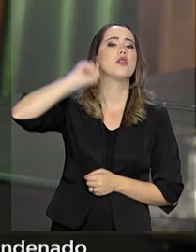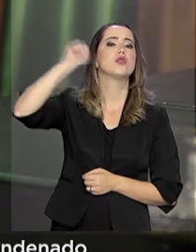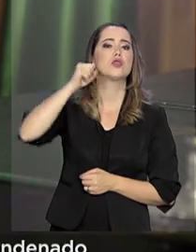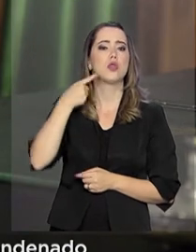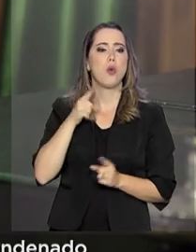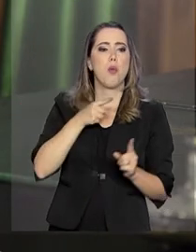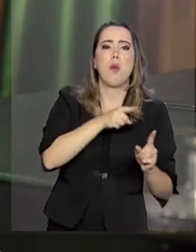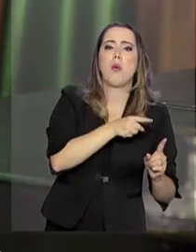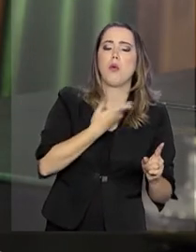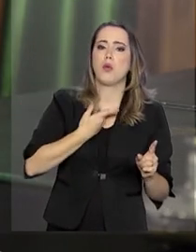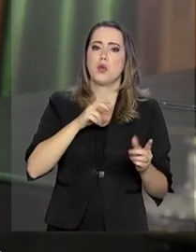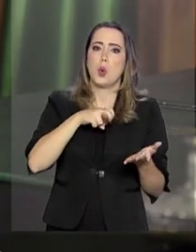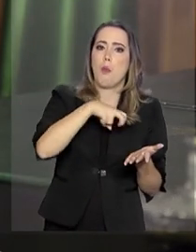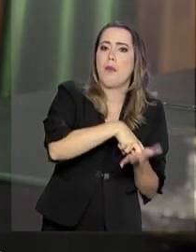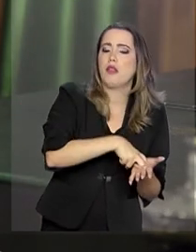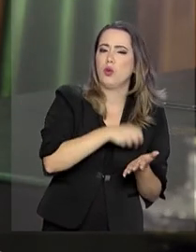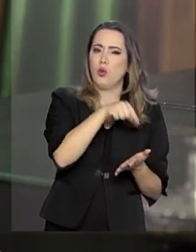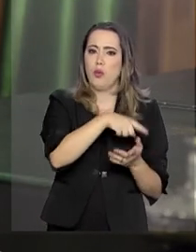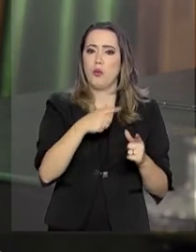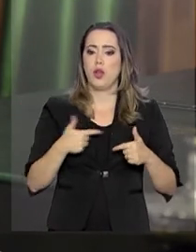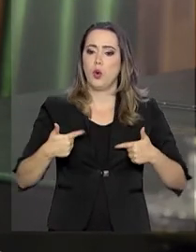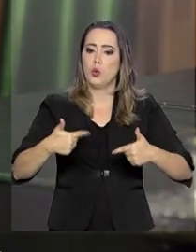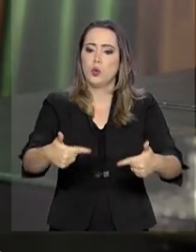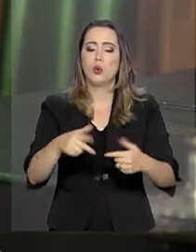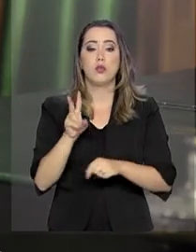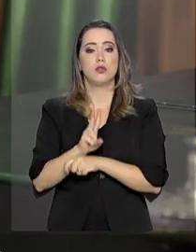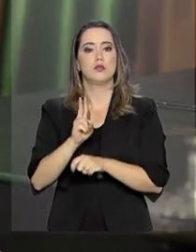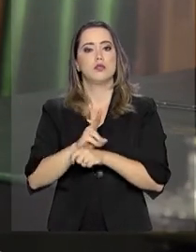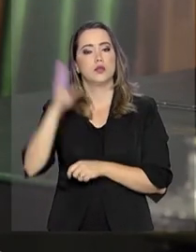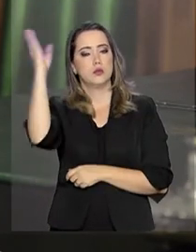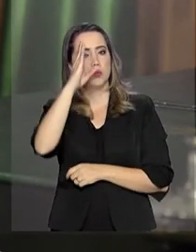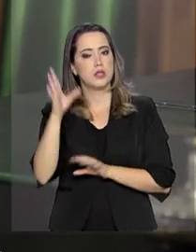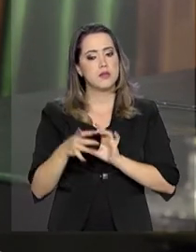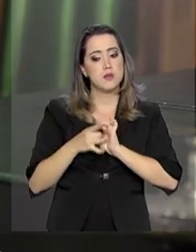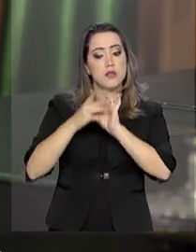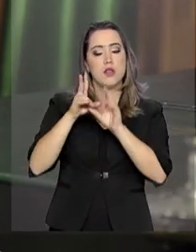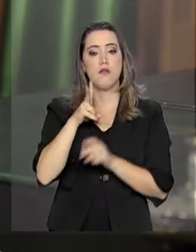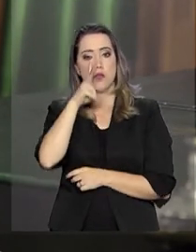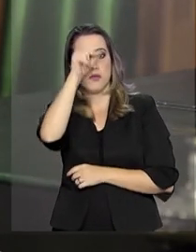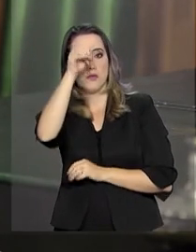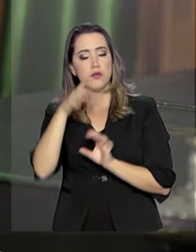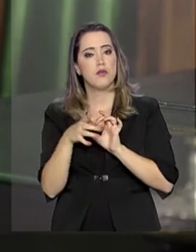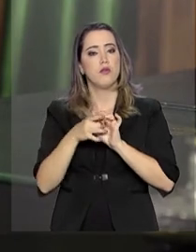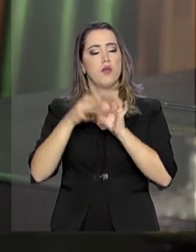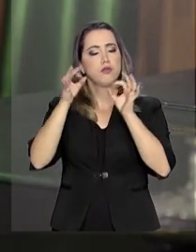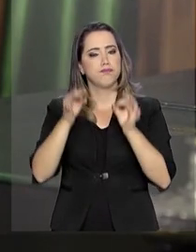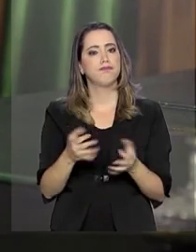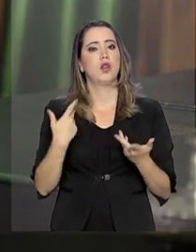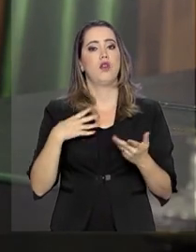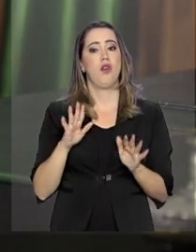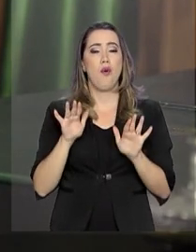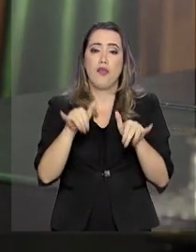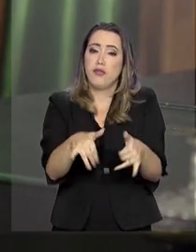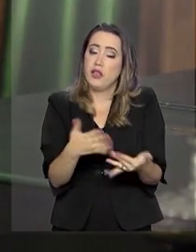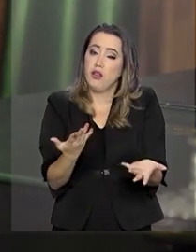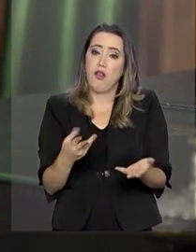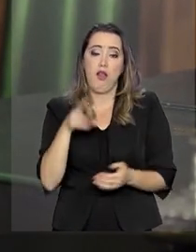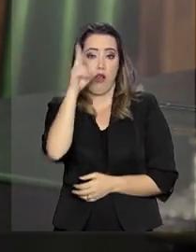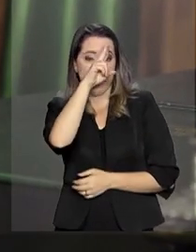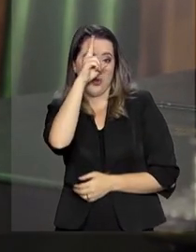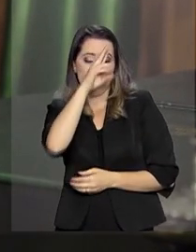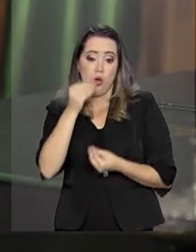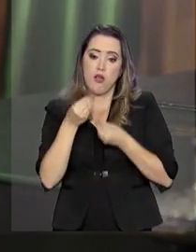acusado e condenado por lutar e defender um brasil livre forte independente ao final a história